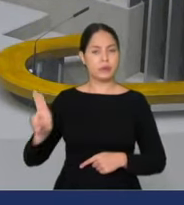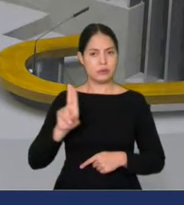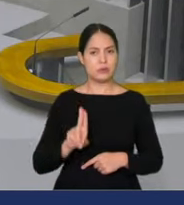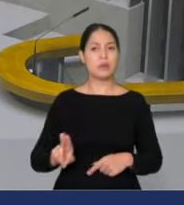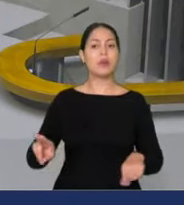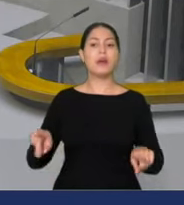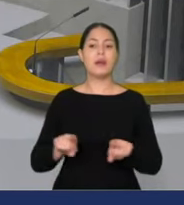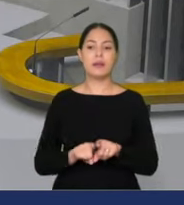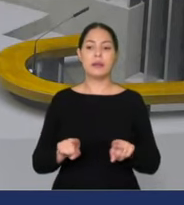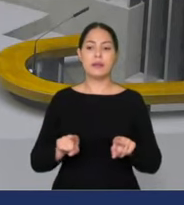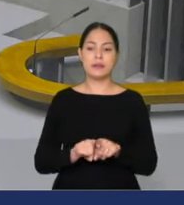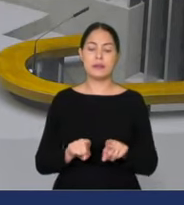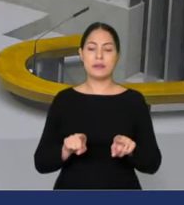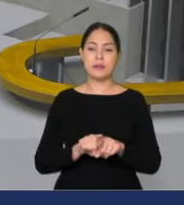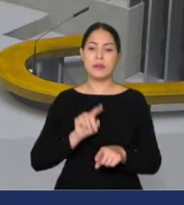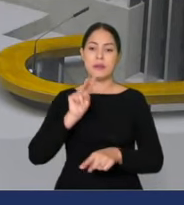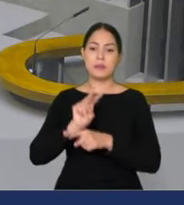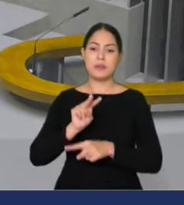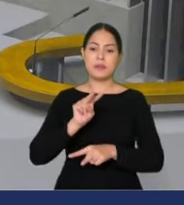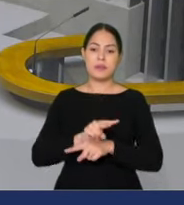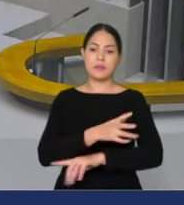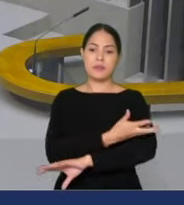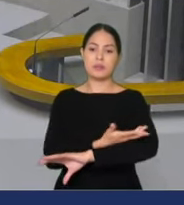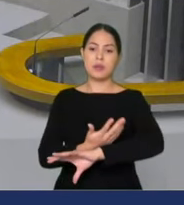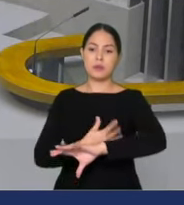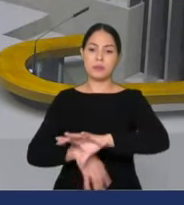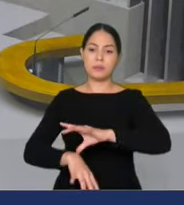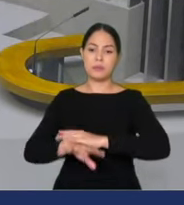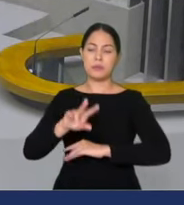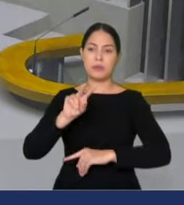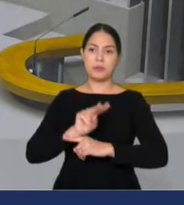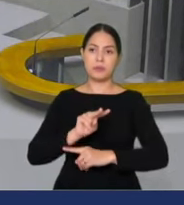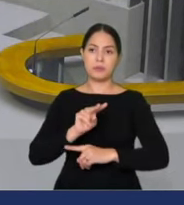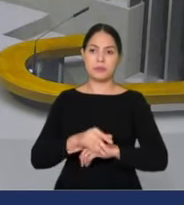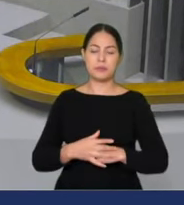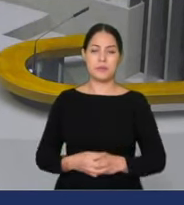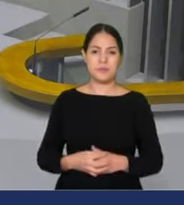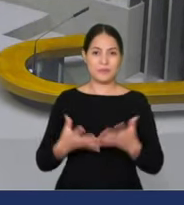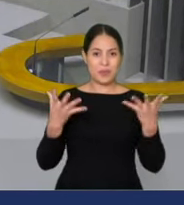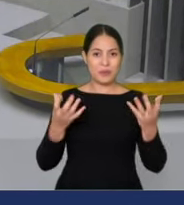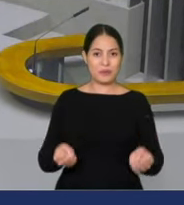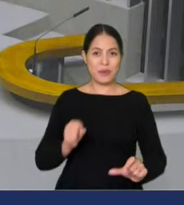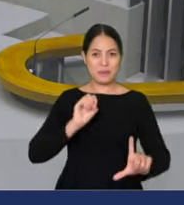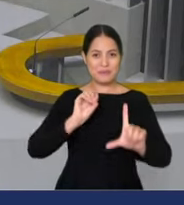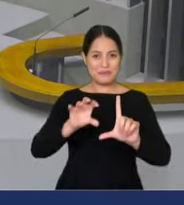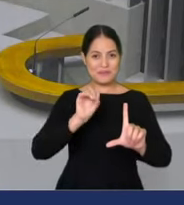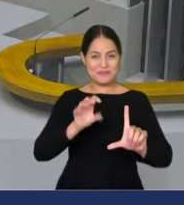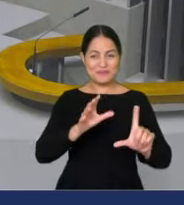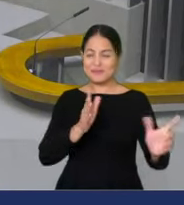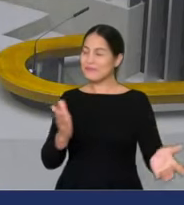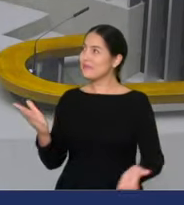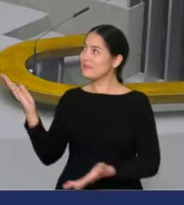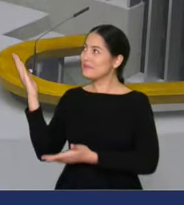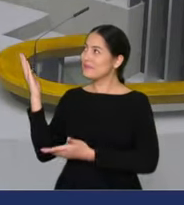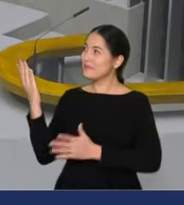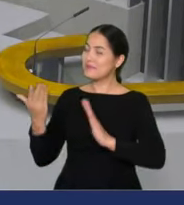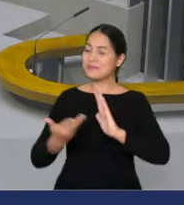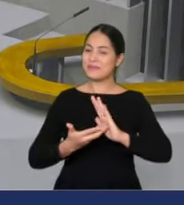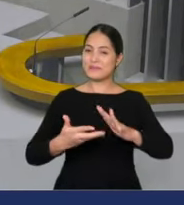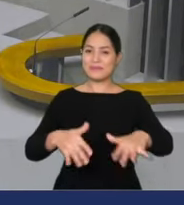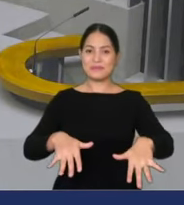a preservação do meio ambiente. Vamos acompanhar tudo ao vivo, direto, no plenário Ulisses